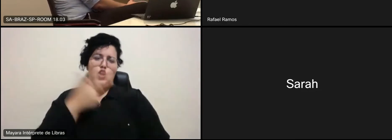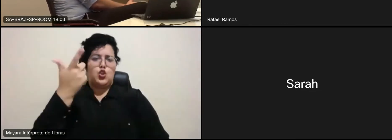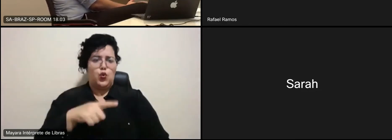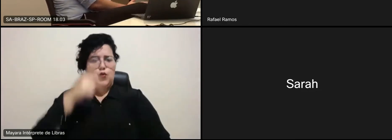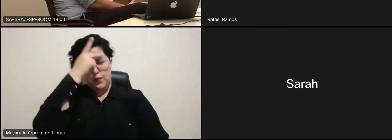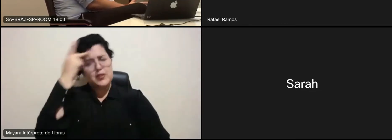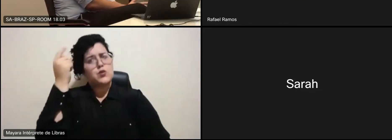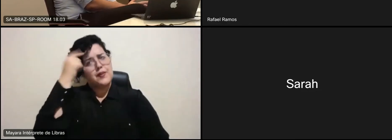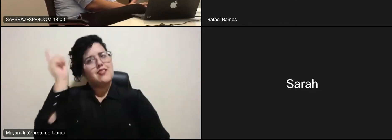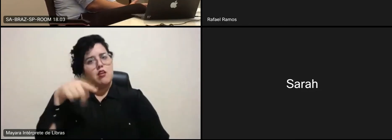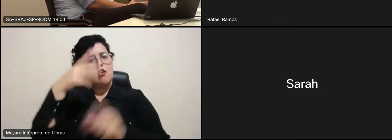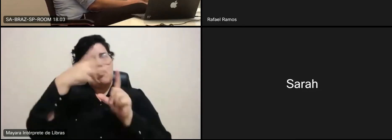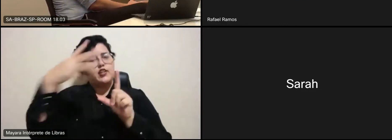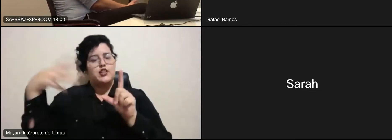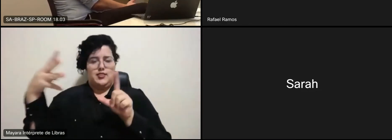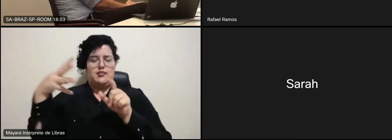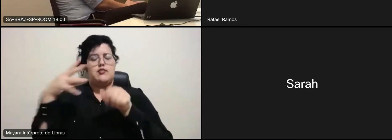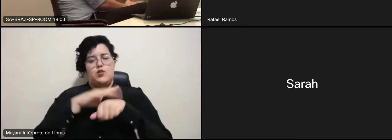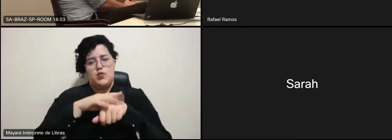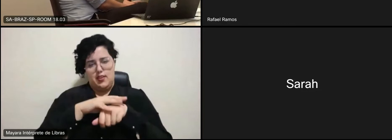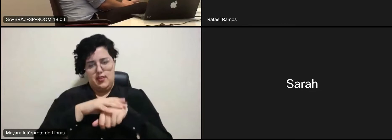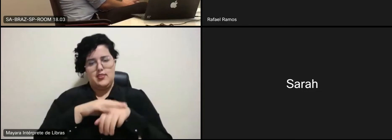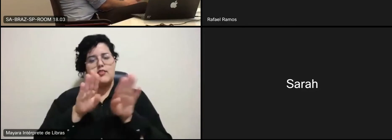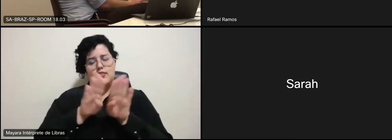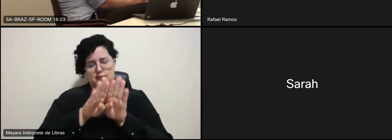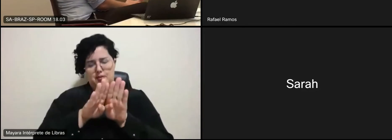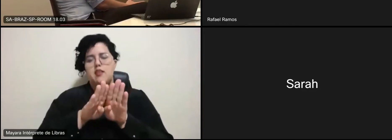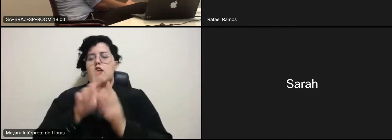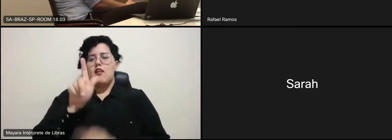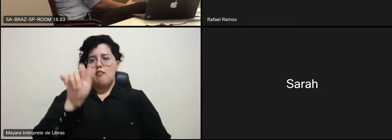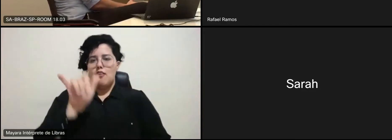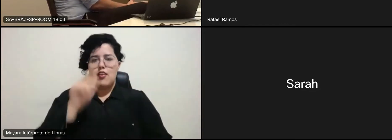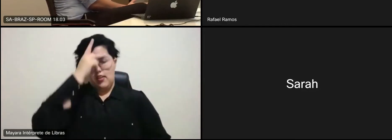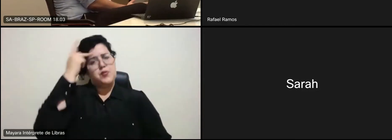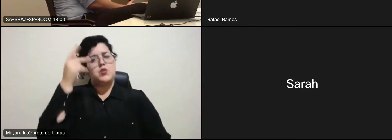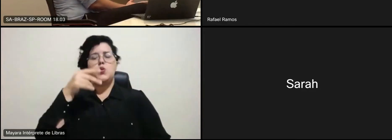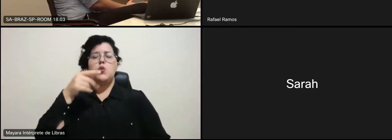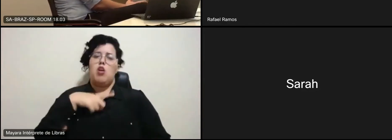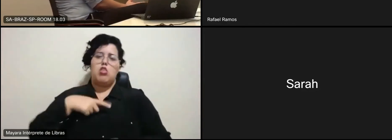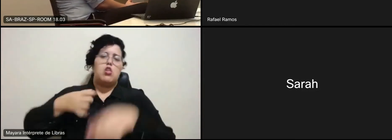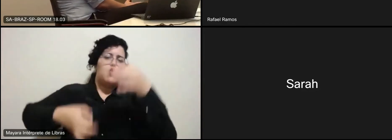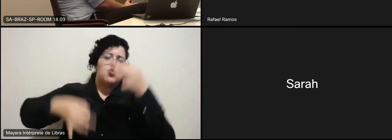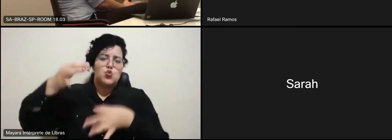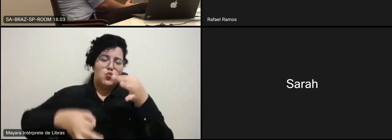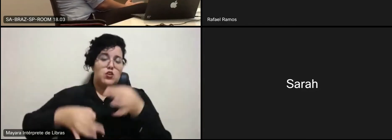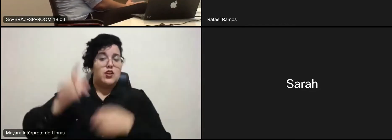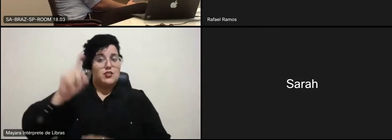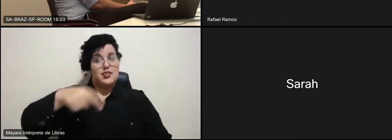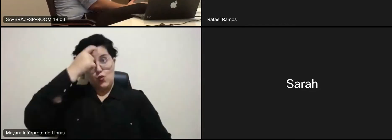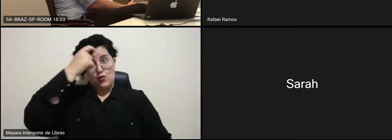comunidade LGBTQIA+, especialmente os gays. Mas são reflexos, são vieses inconscientes